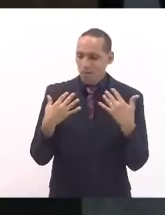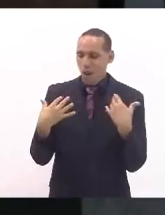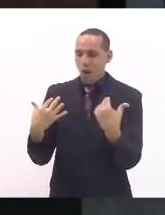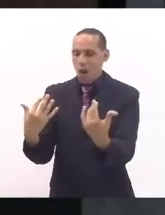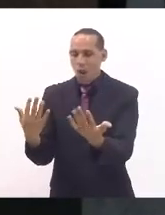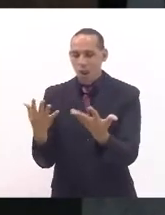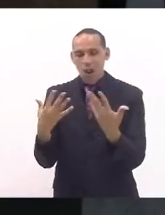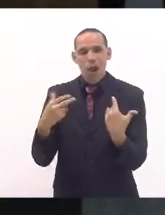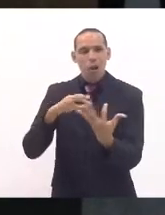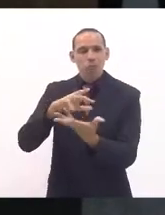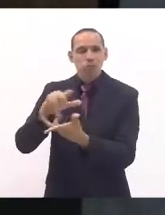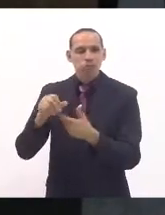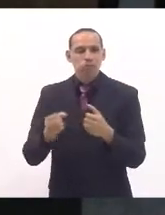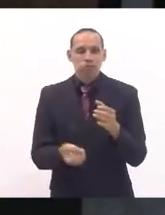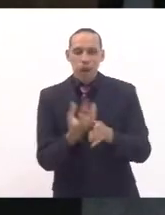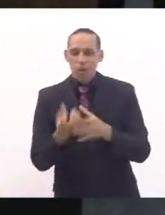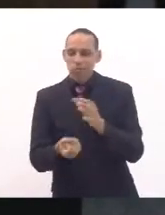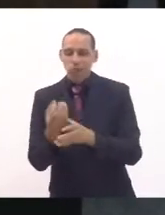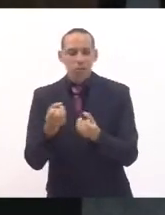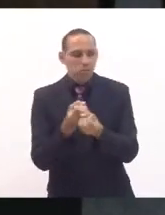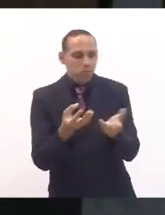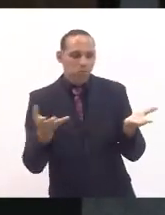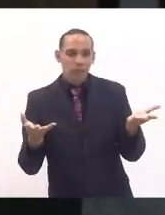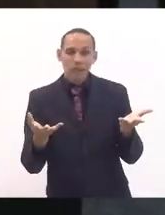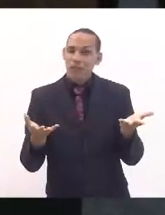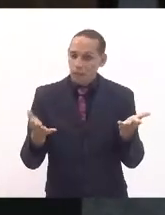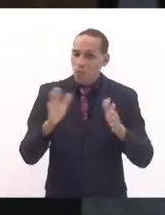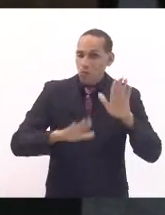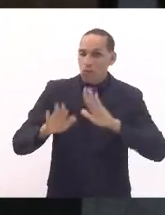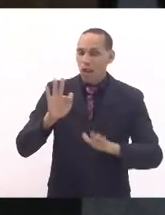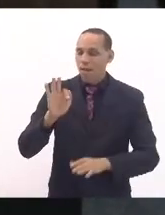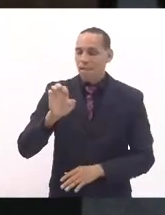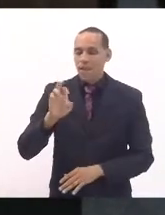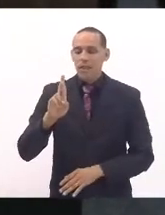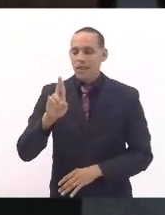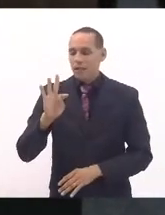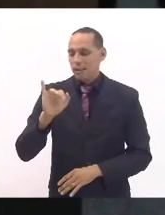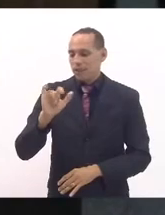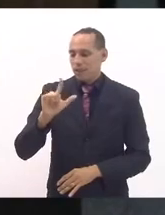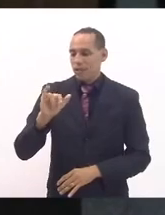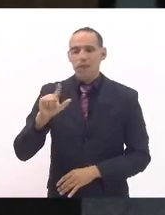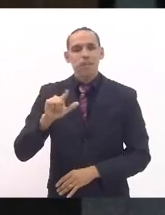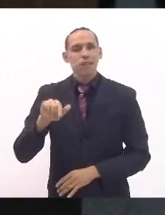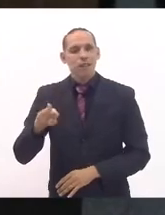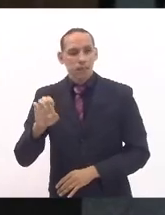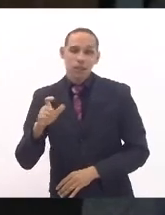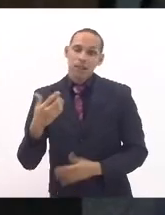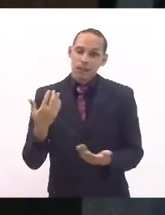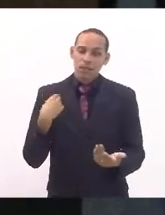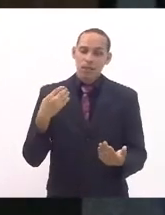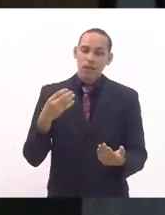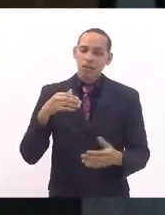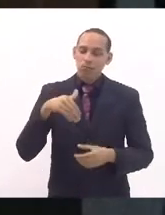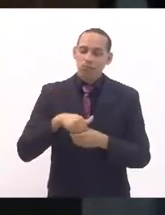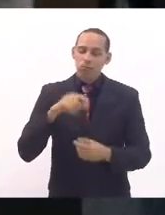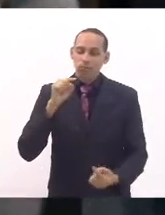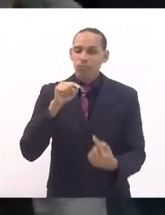dessa questão do fertilizante. Então, nesse sentido, eu estou votando